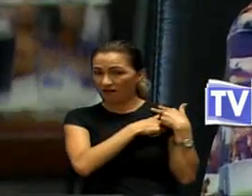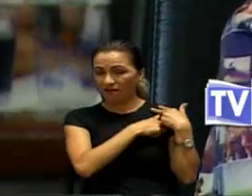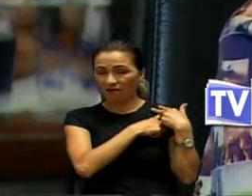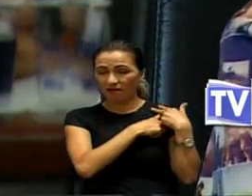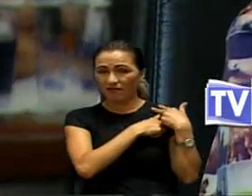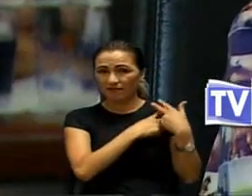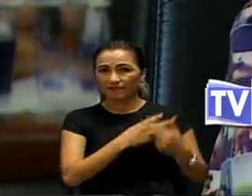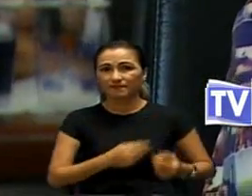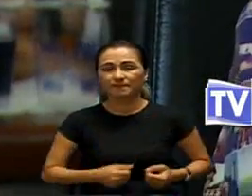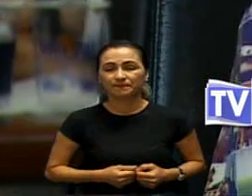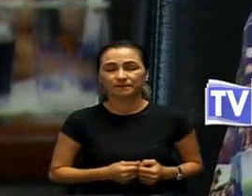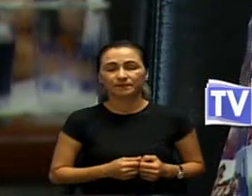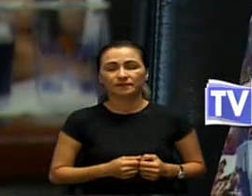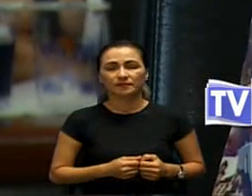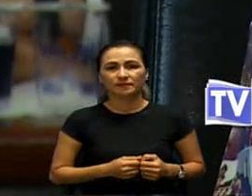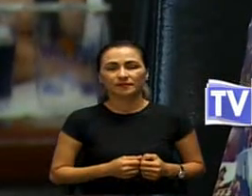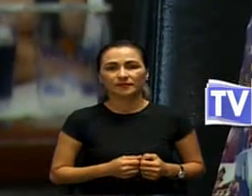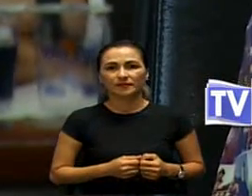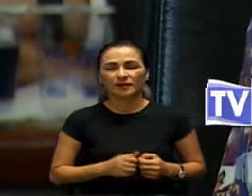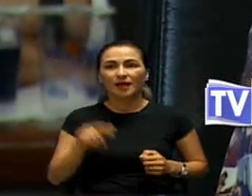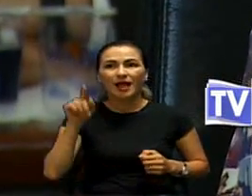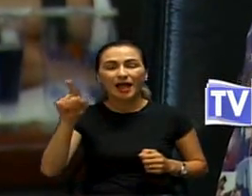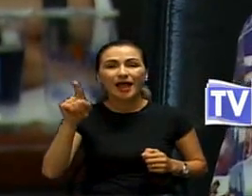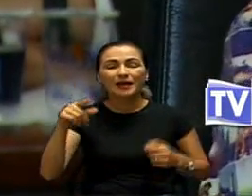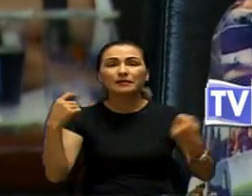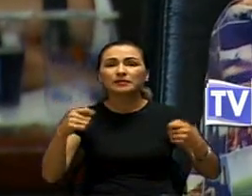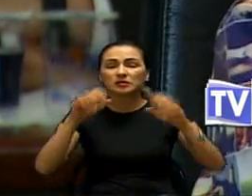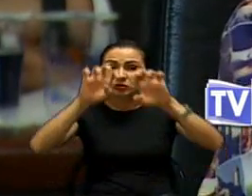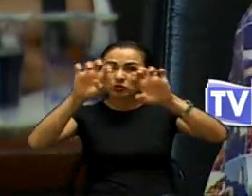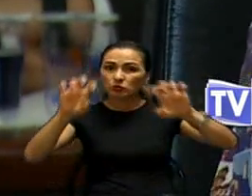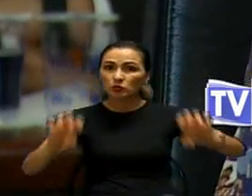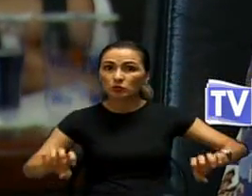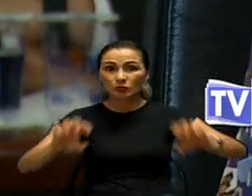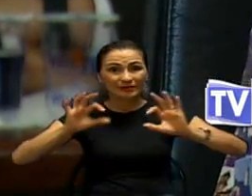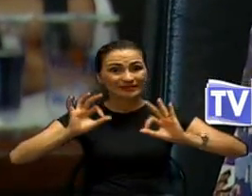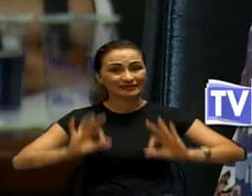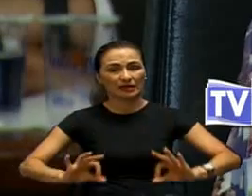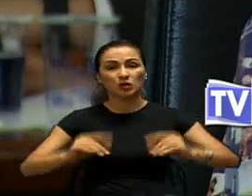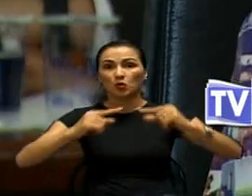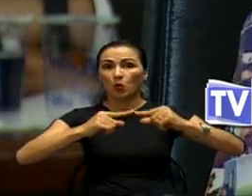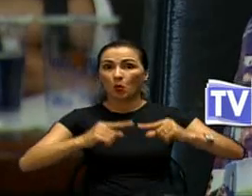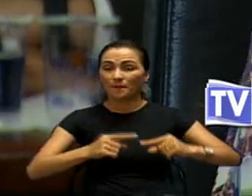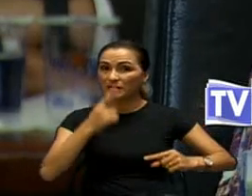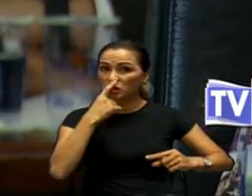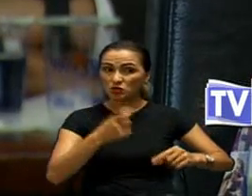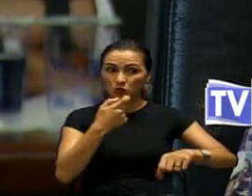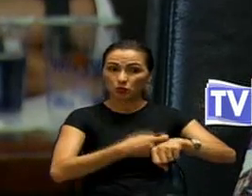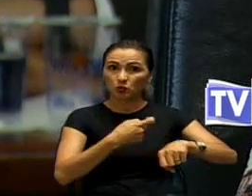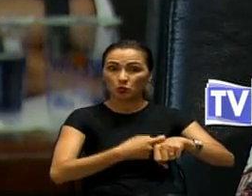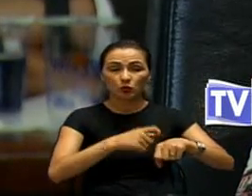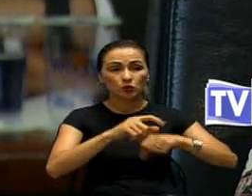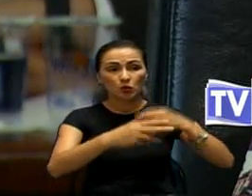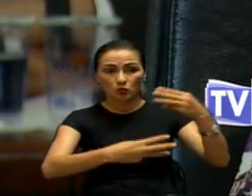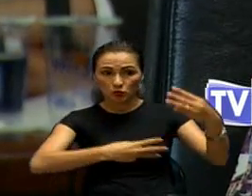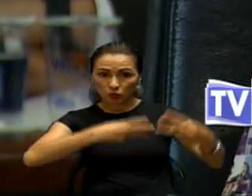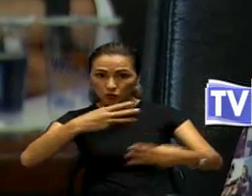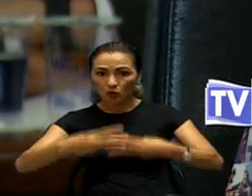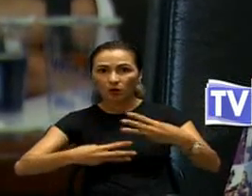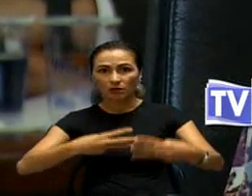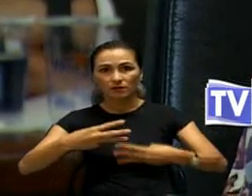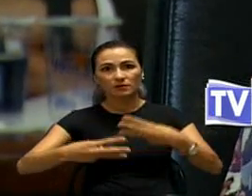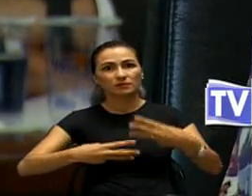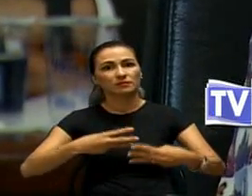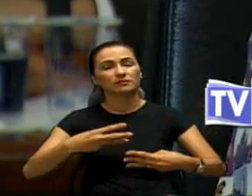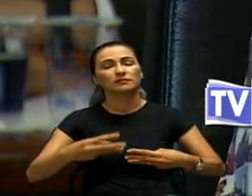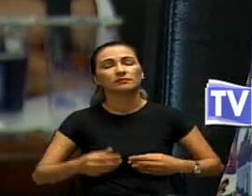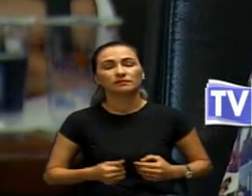estruturas possíveis para não fazer a logística reversa. E aí o ônus sobra para o orçamento das prefeituras municipais. A